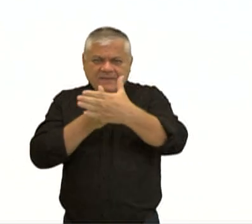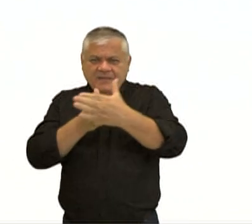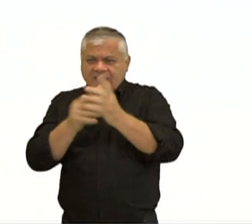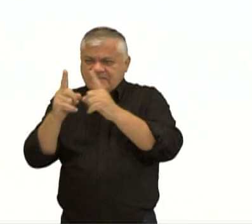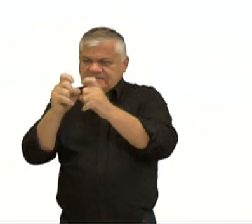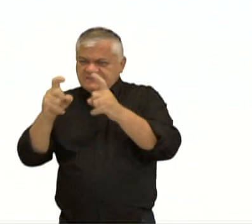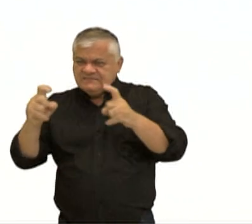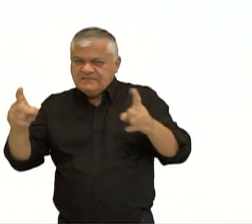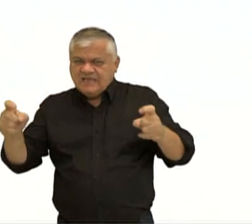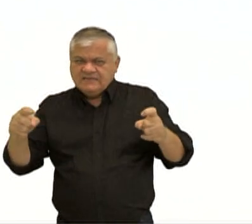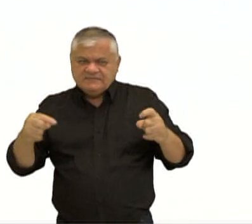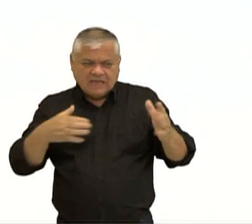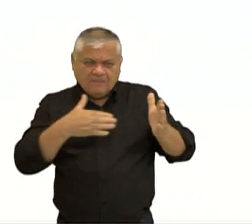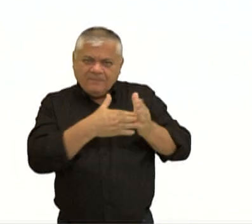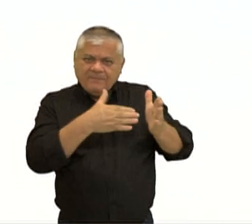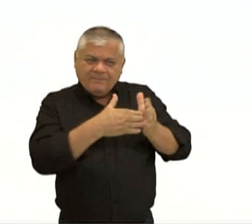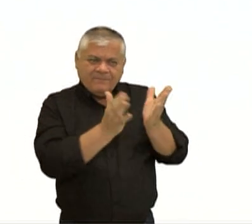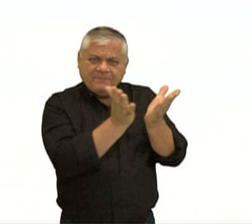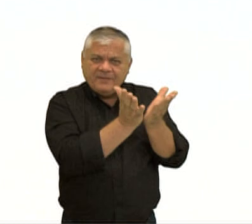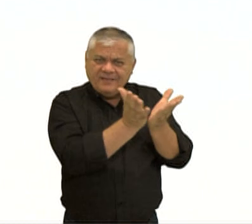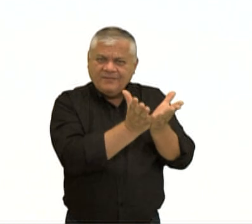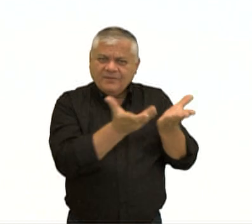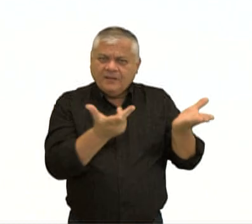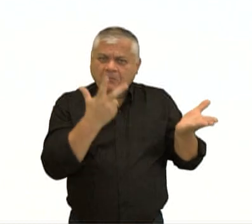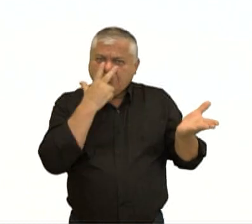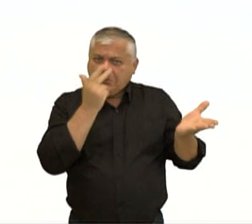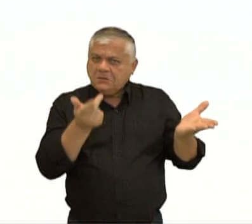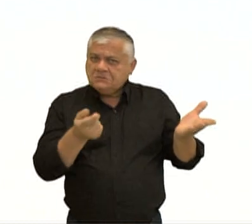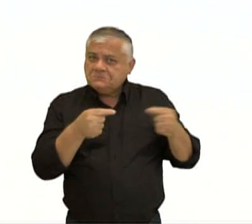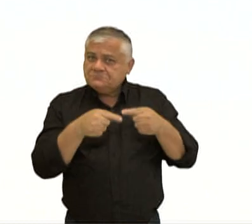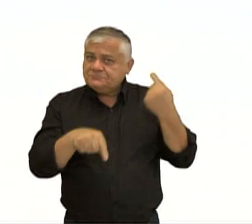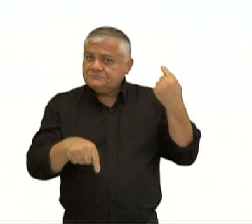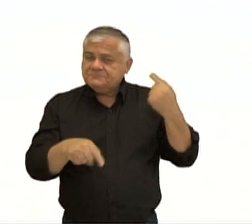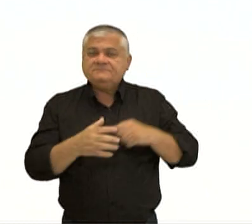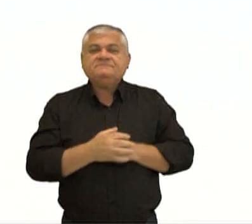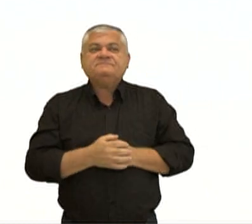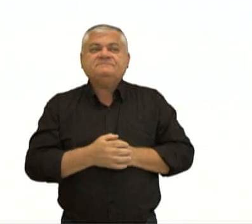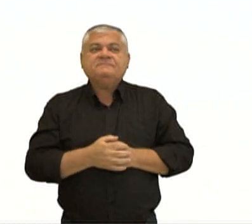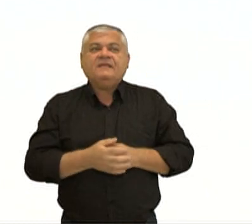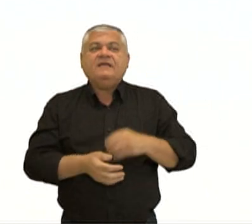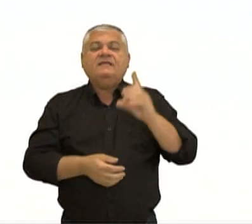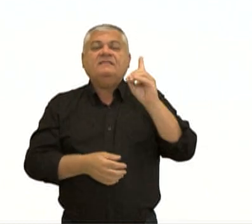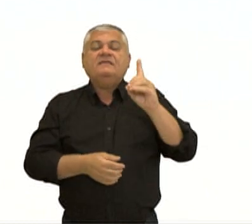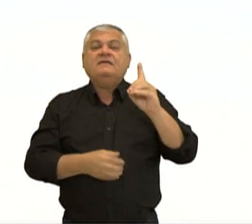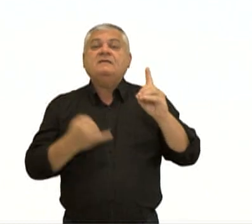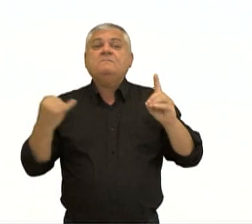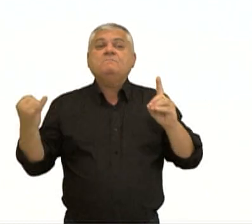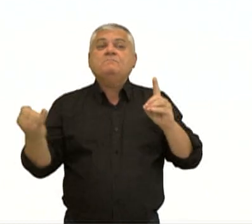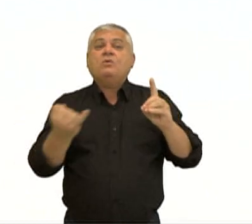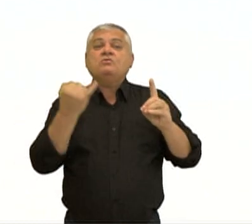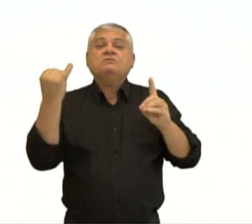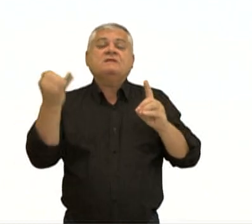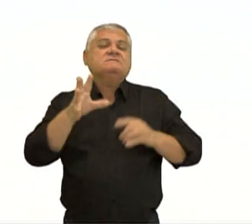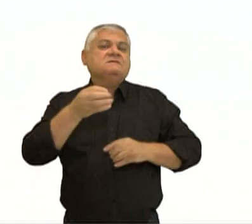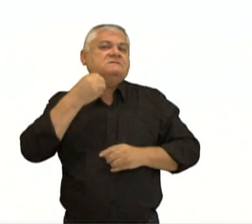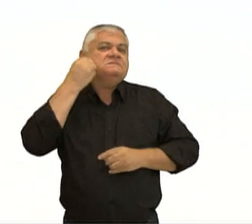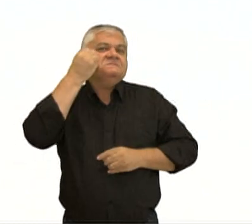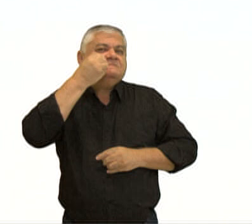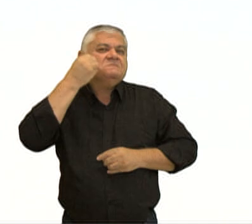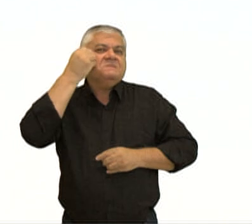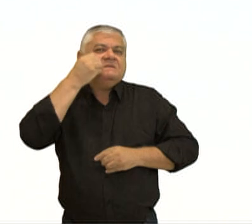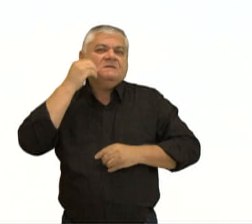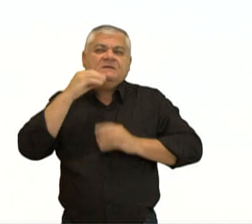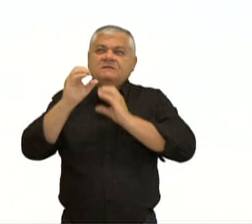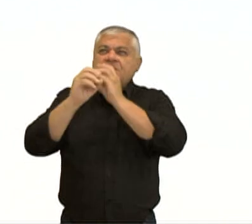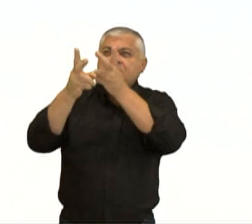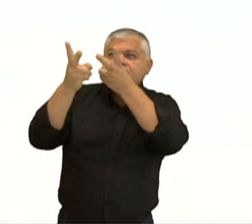ciência e princípios bíblicos? Está fugindo um pouco isso aí? A importância da experiência e da